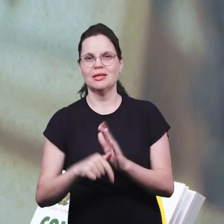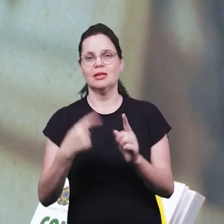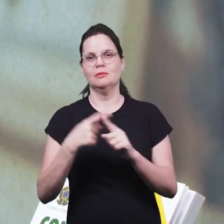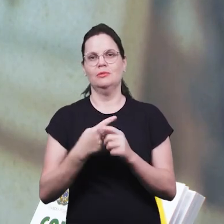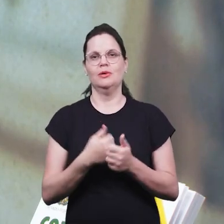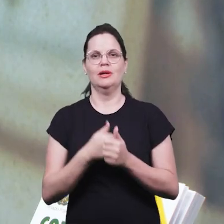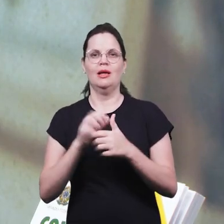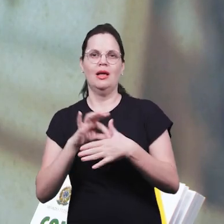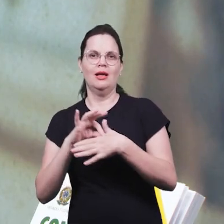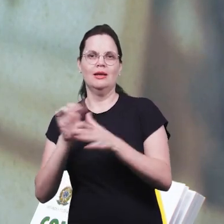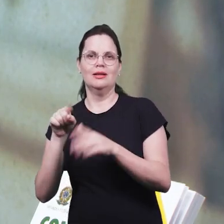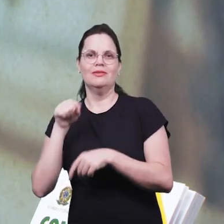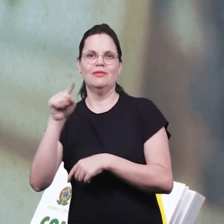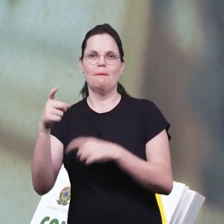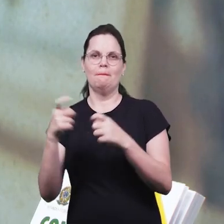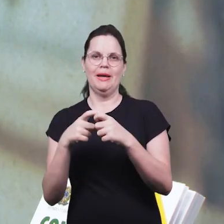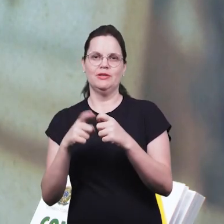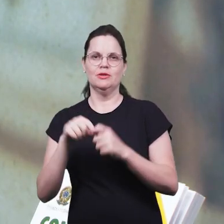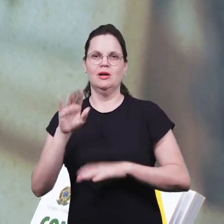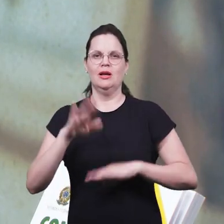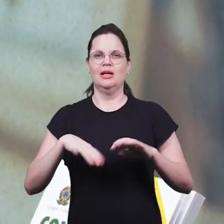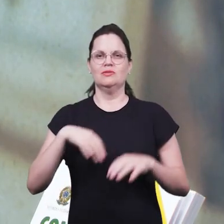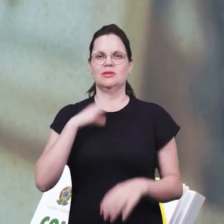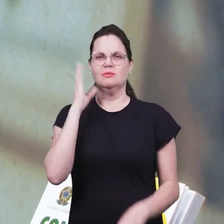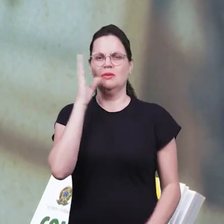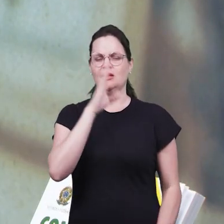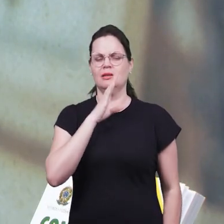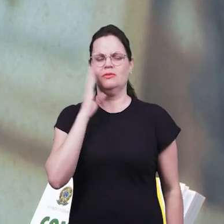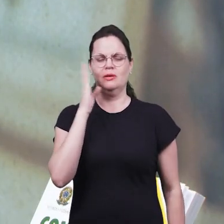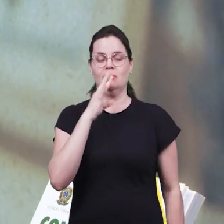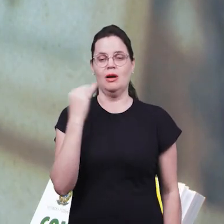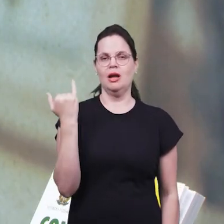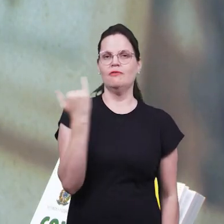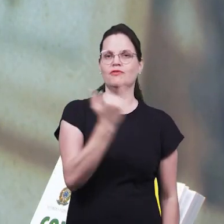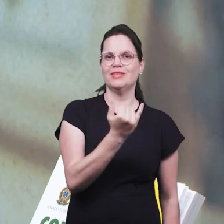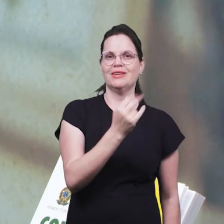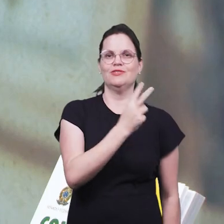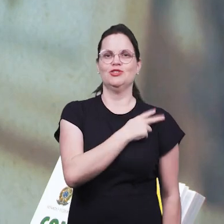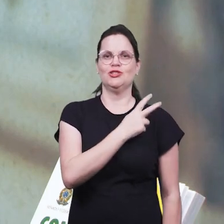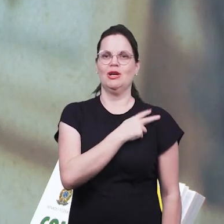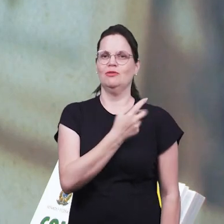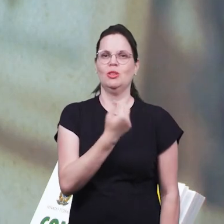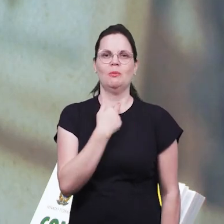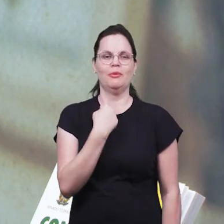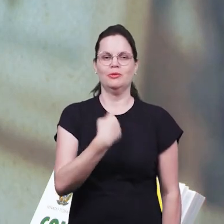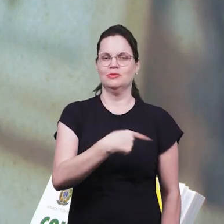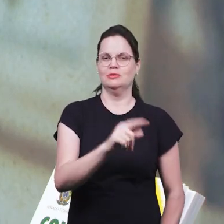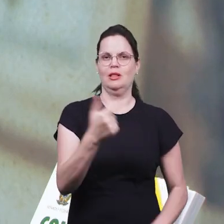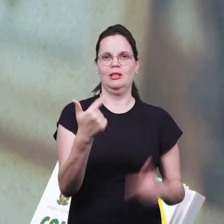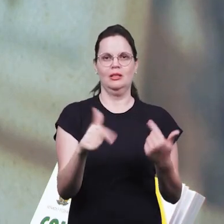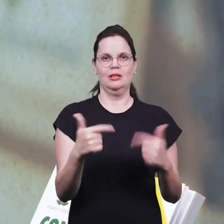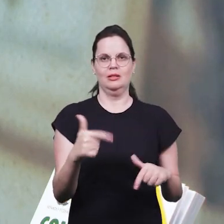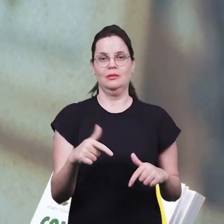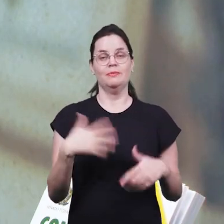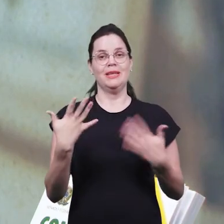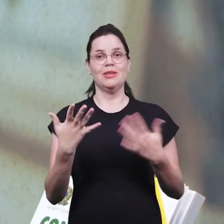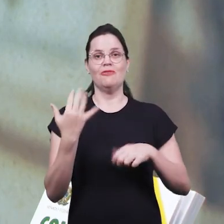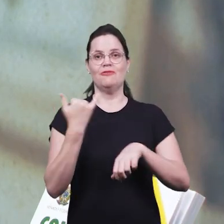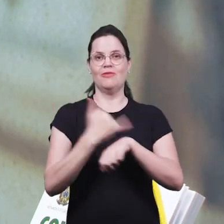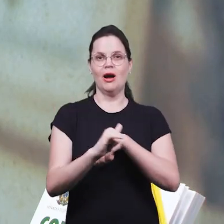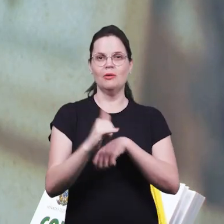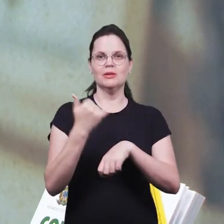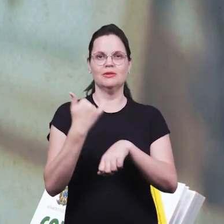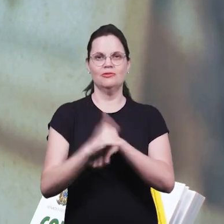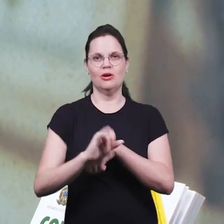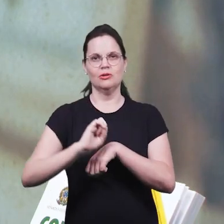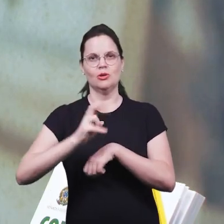acompanhamento periódico, ela apresentava mal-estar, comunicava ao seu superior e precisava se ausentar, e essas ausências,